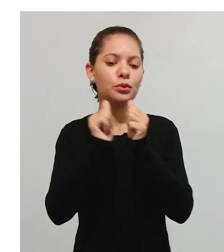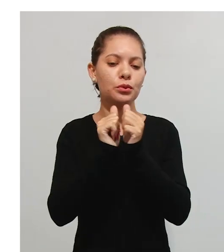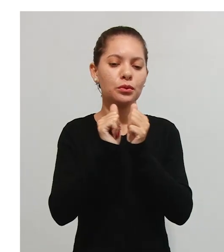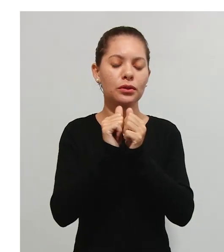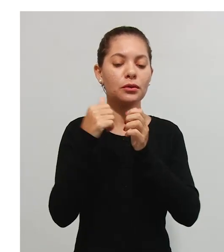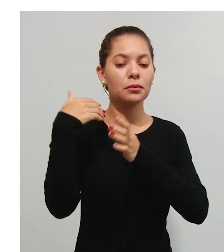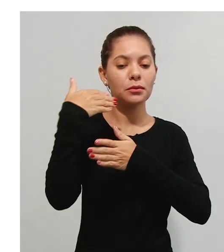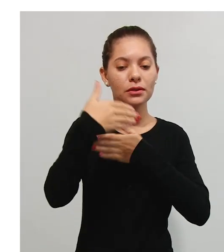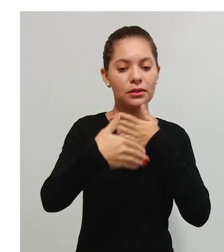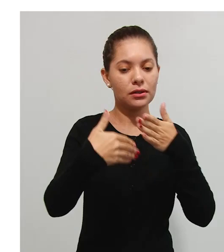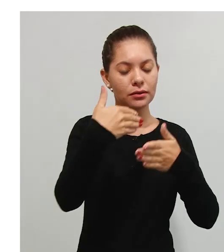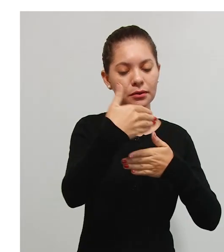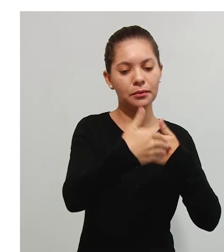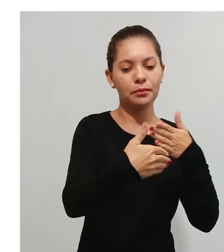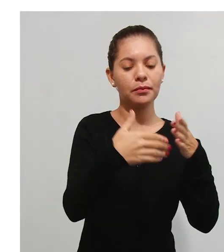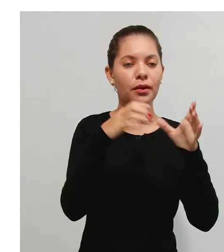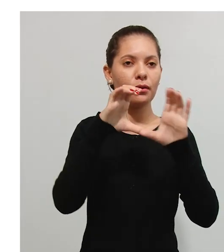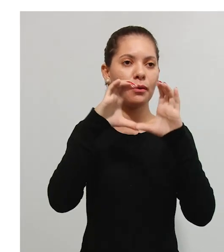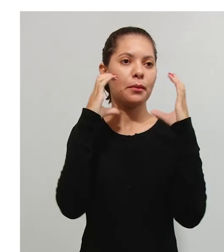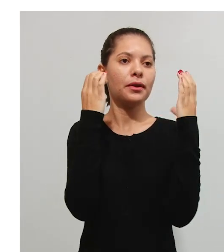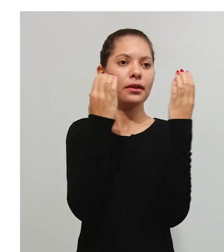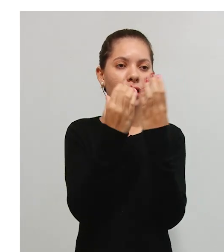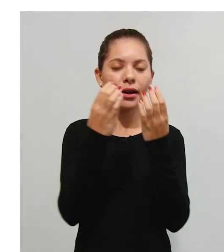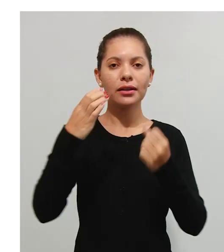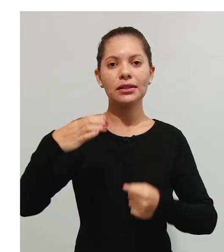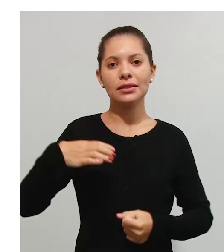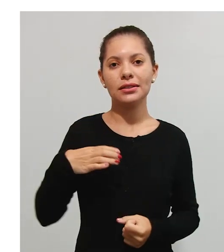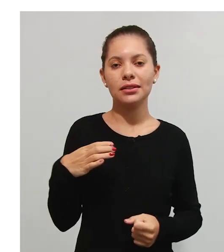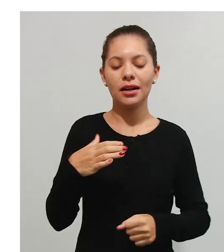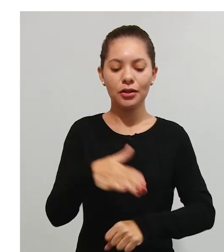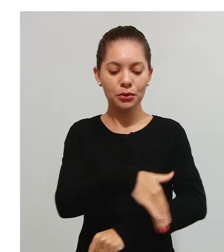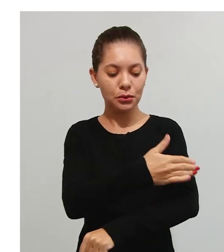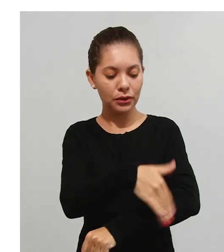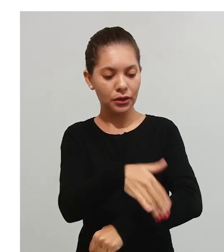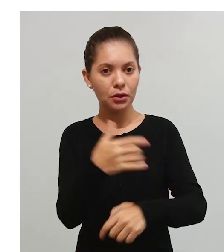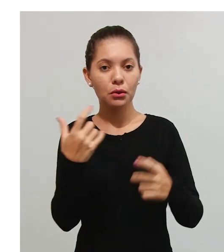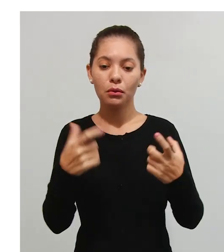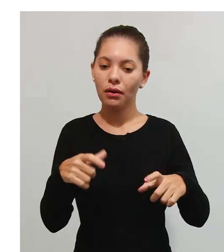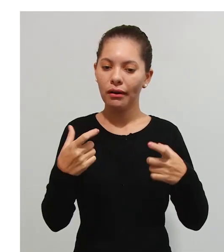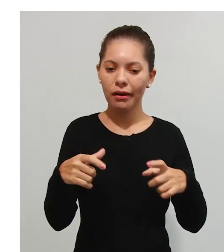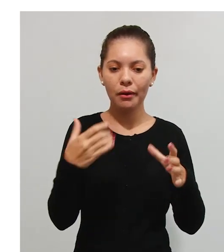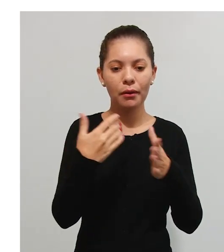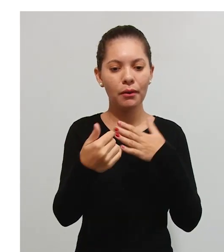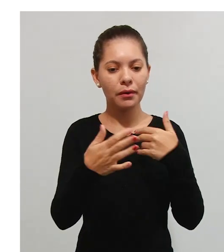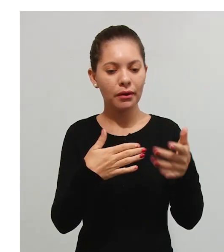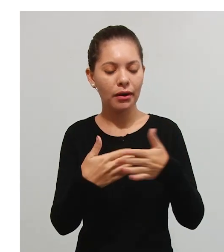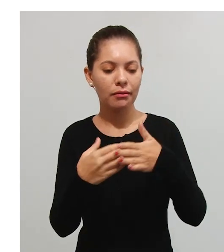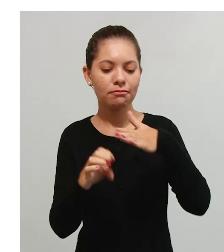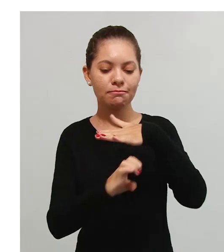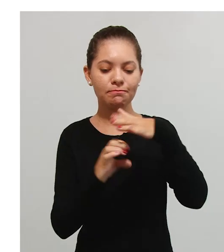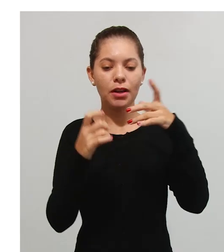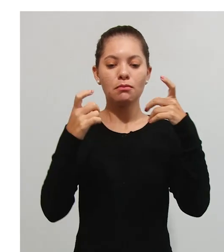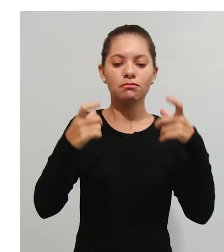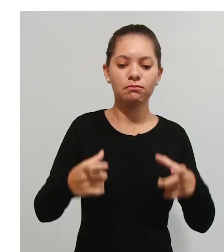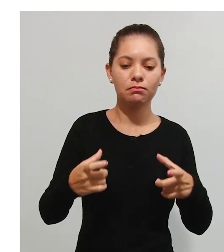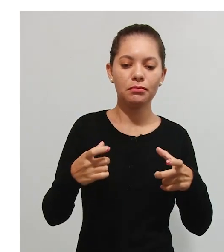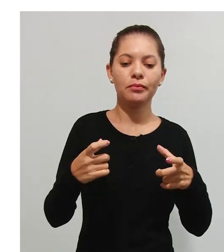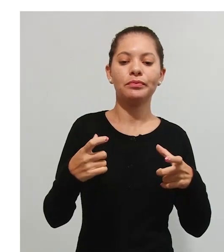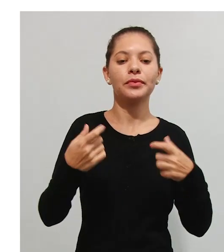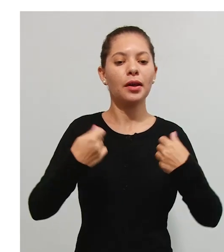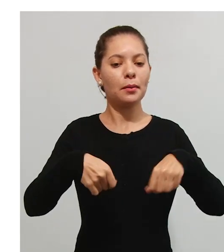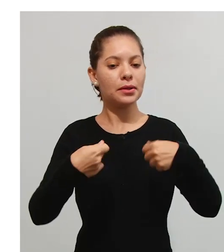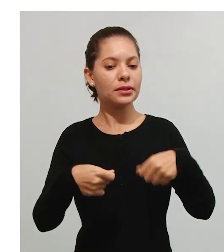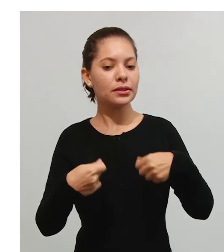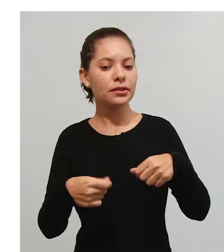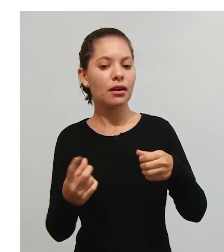processo. E isso também cabe dizer a comunidade ali, aquela cidade, aquele bairro, aquela região onde a empresa está inserida, ela